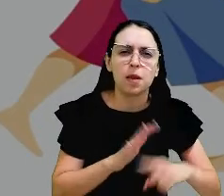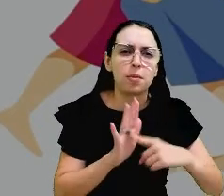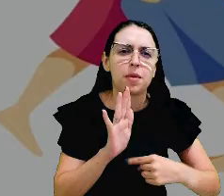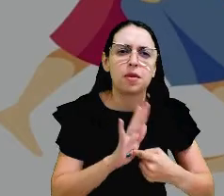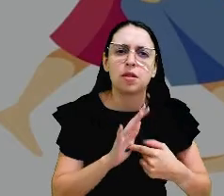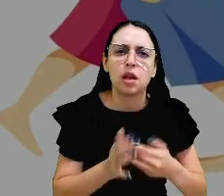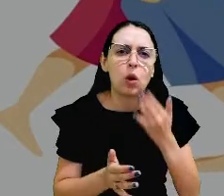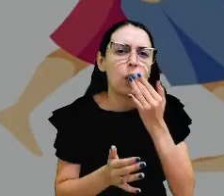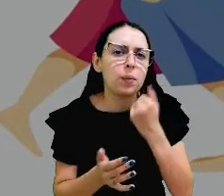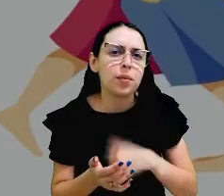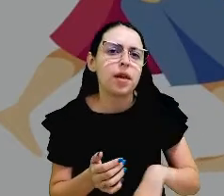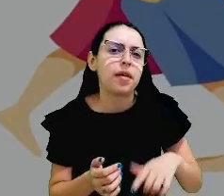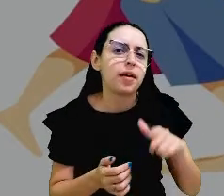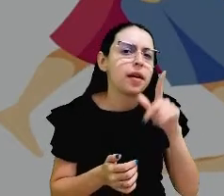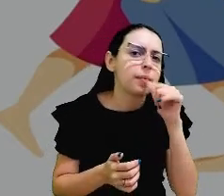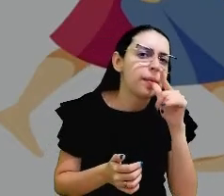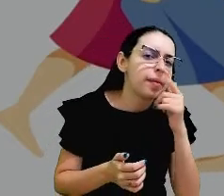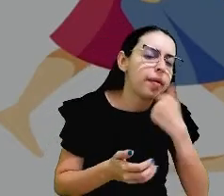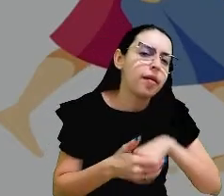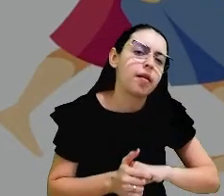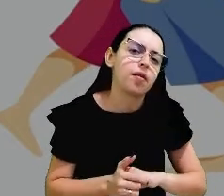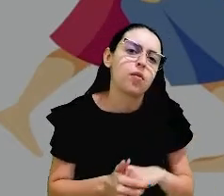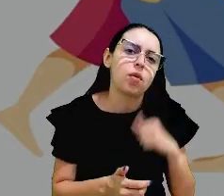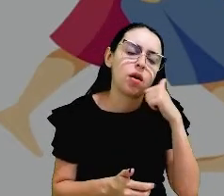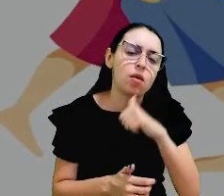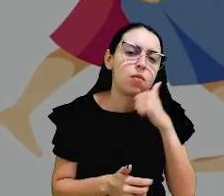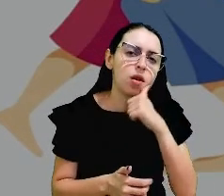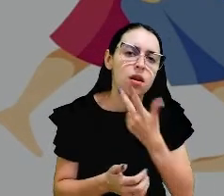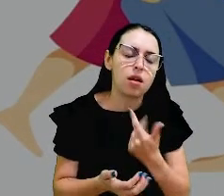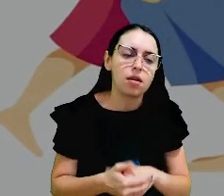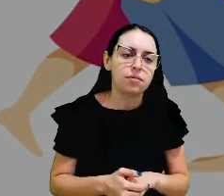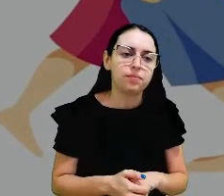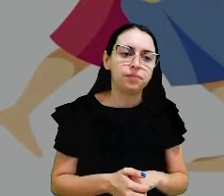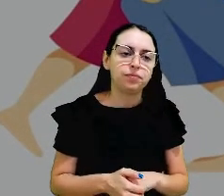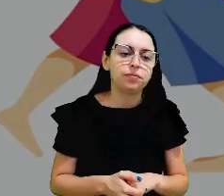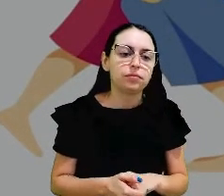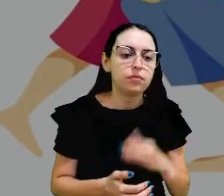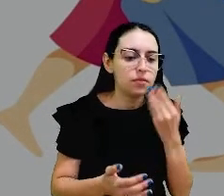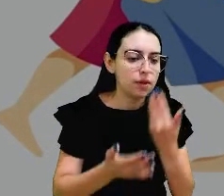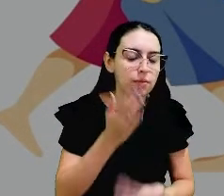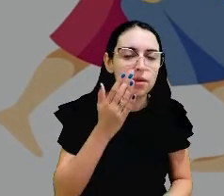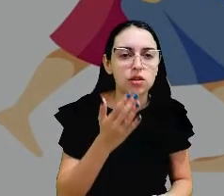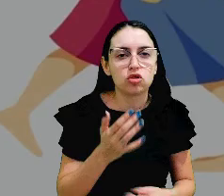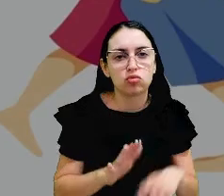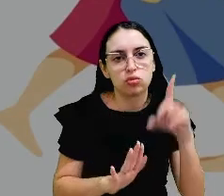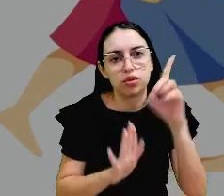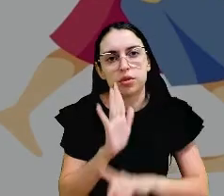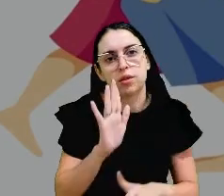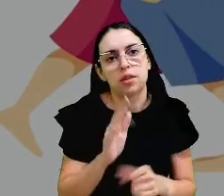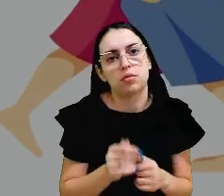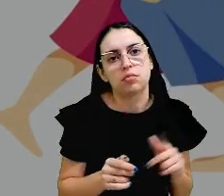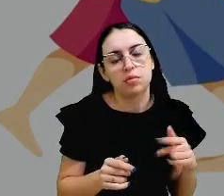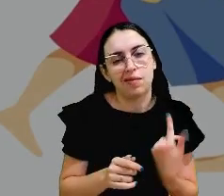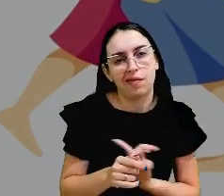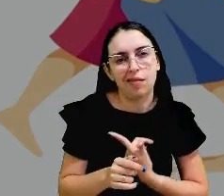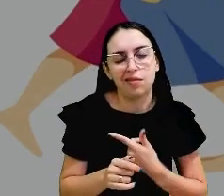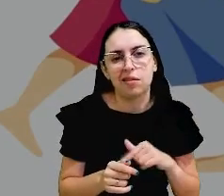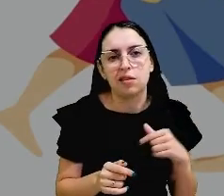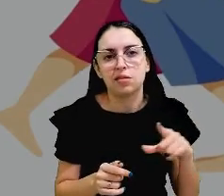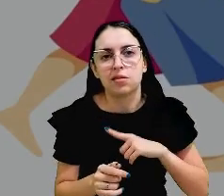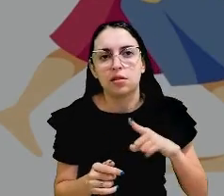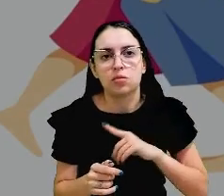hidratar, e além de que a mulher perde todos esses seus direitos. Então, nós temos aqui